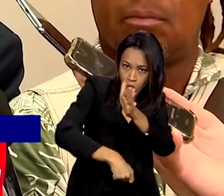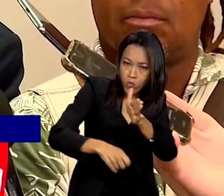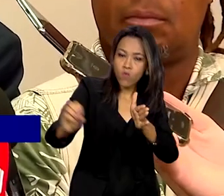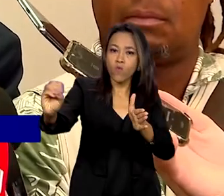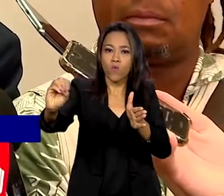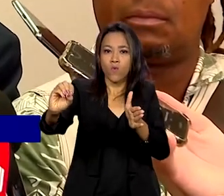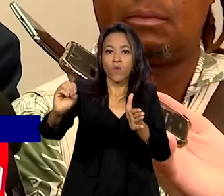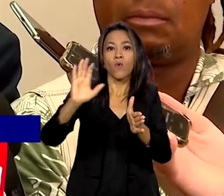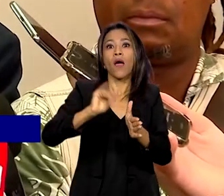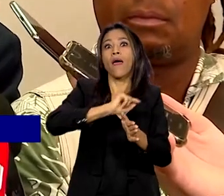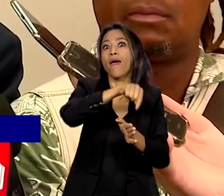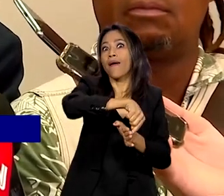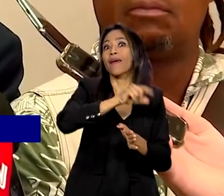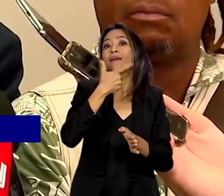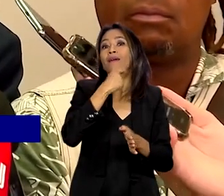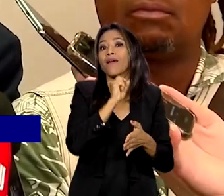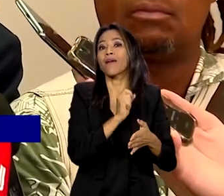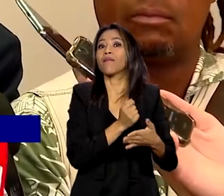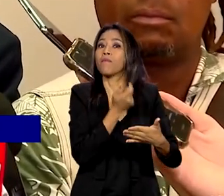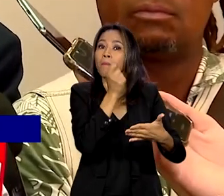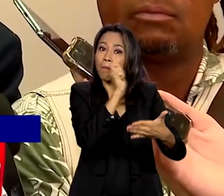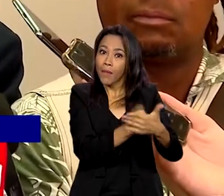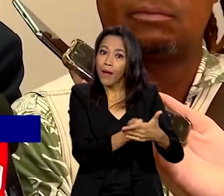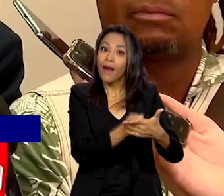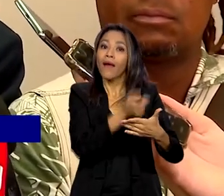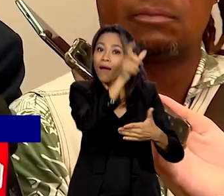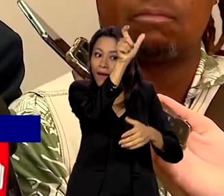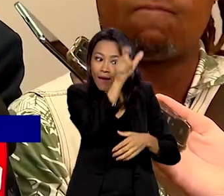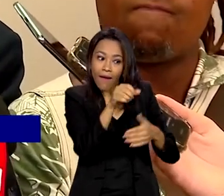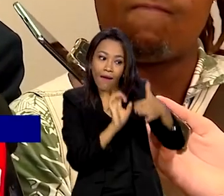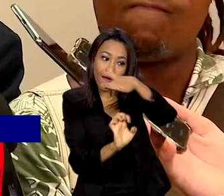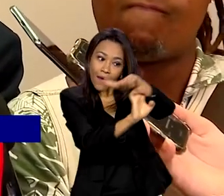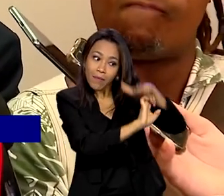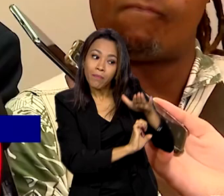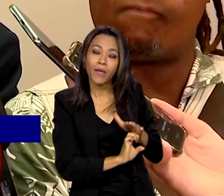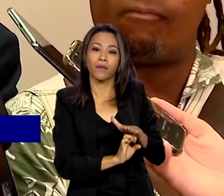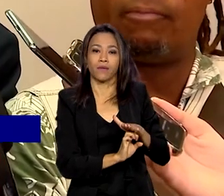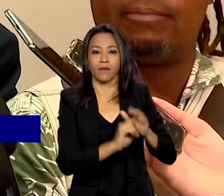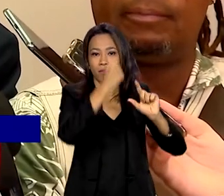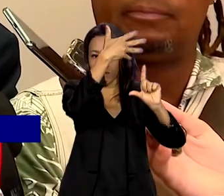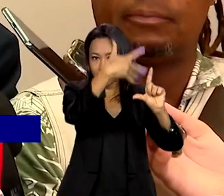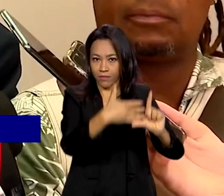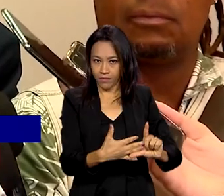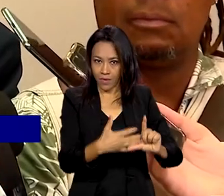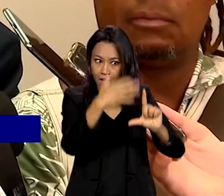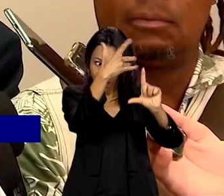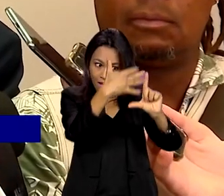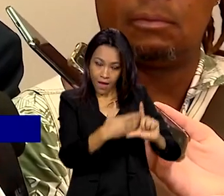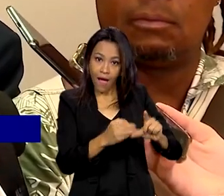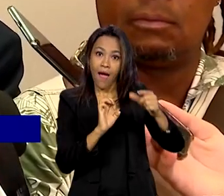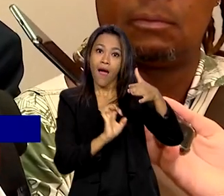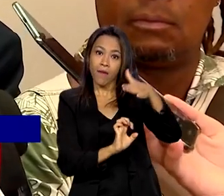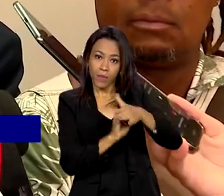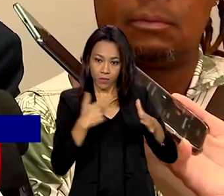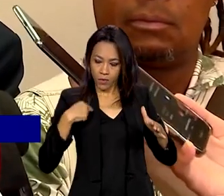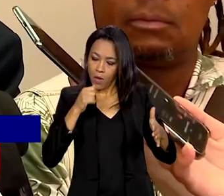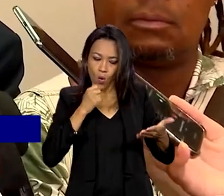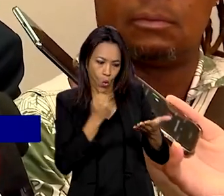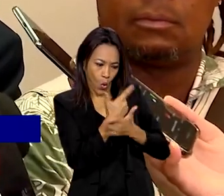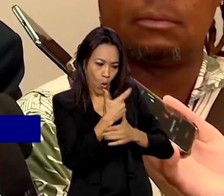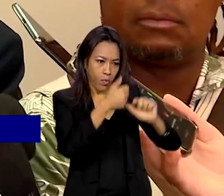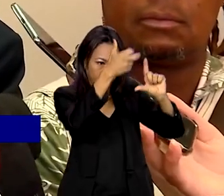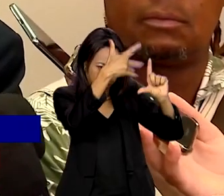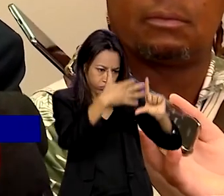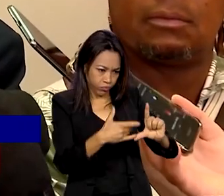sido feito pela empresa sem repassar para o consumidor nenhum custo adicional. Então, quando você comprar na plataforma, você